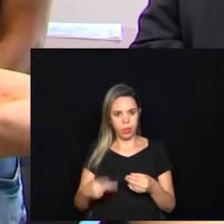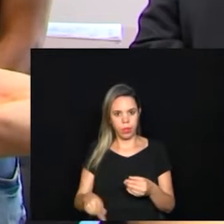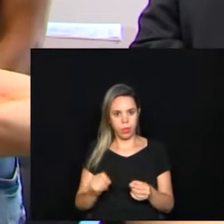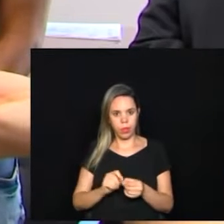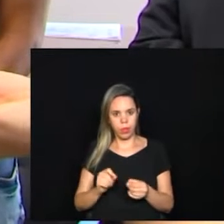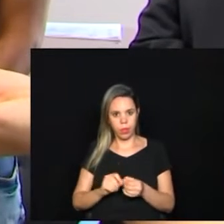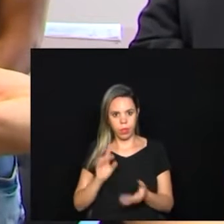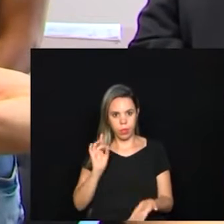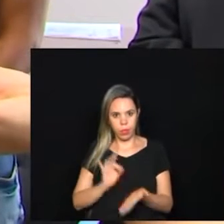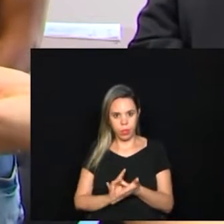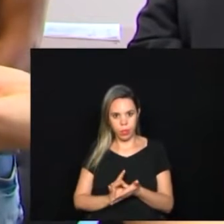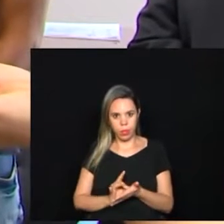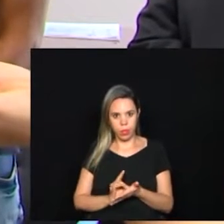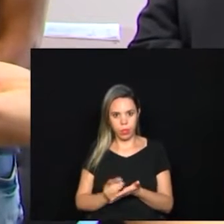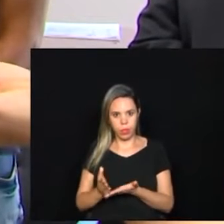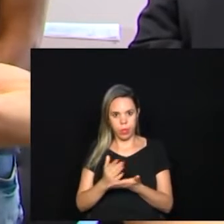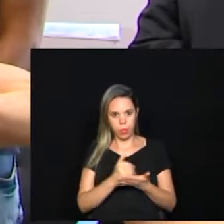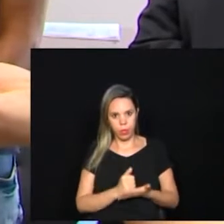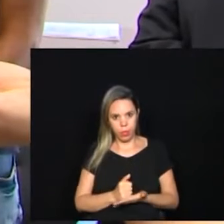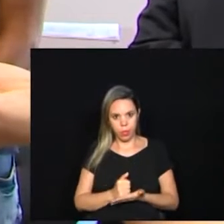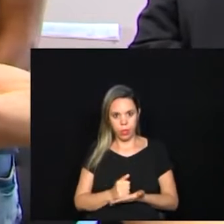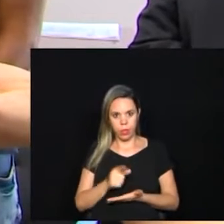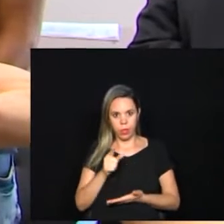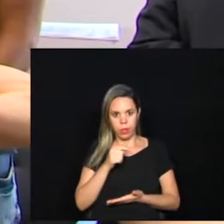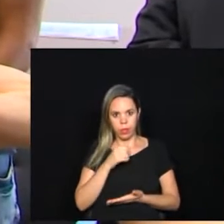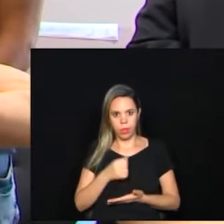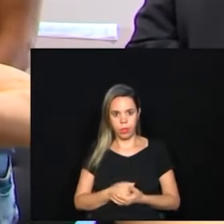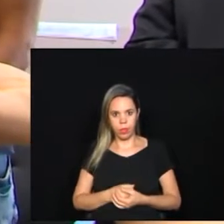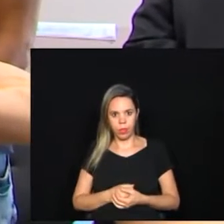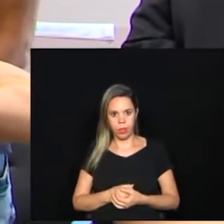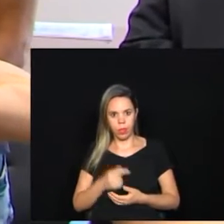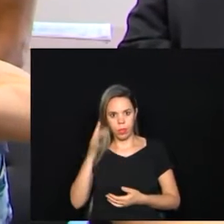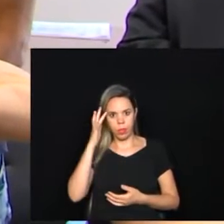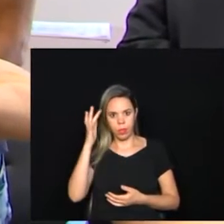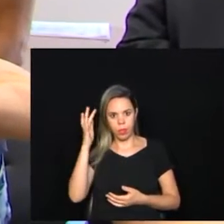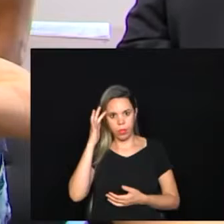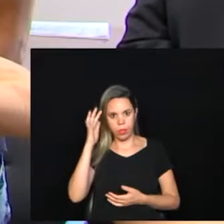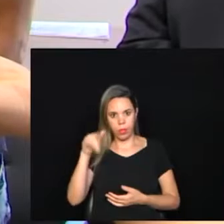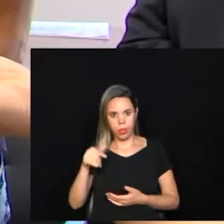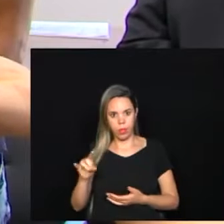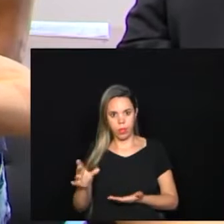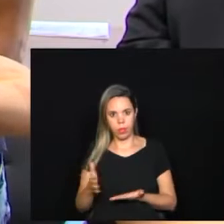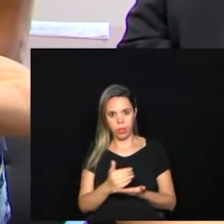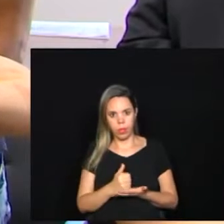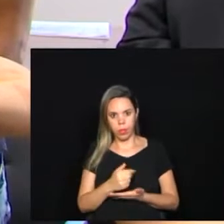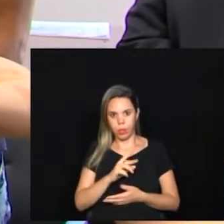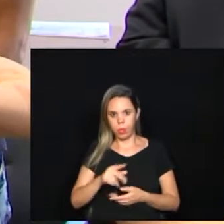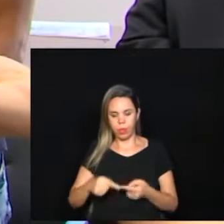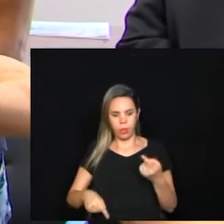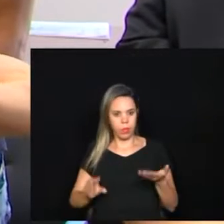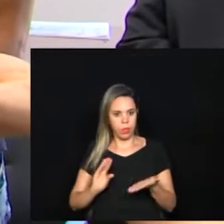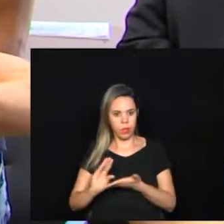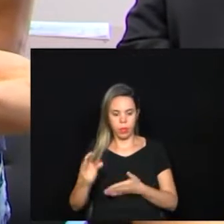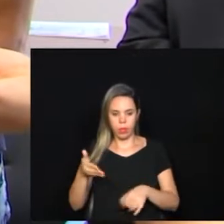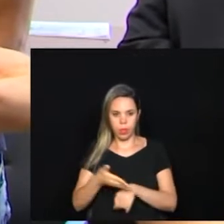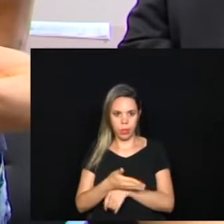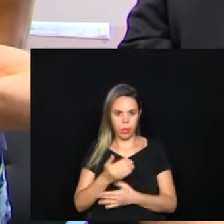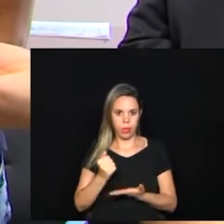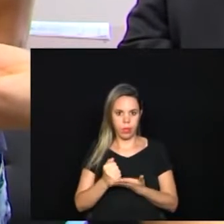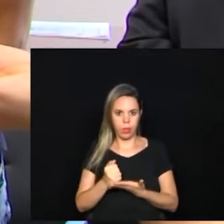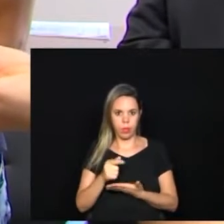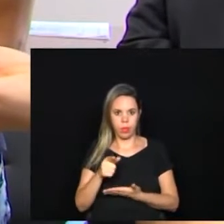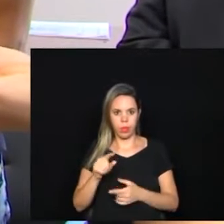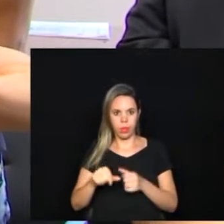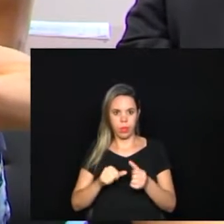você efetivamente vai arrecadar, você acaba imaginando que vai arrecadar algo que não vai entrar como receita e